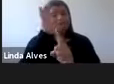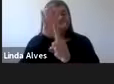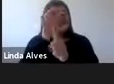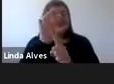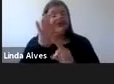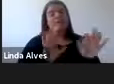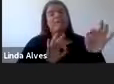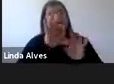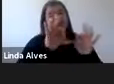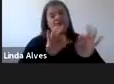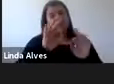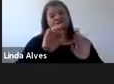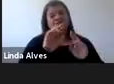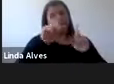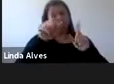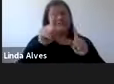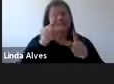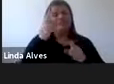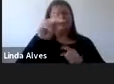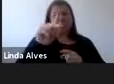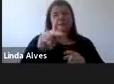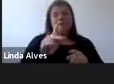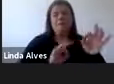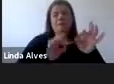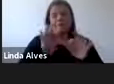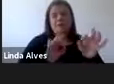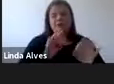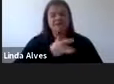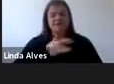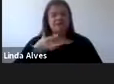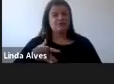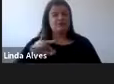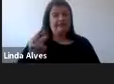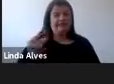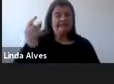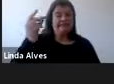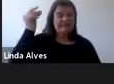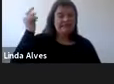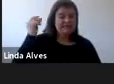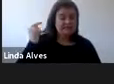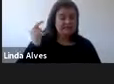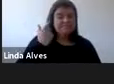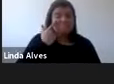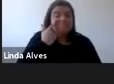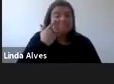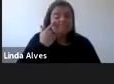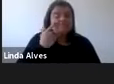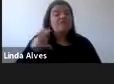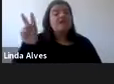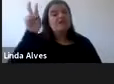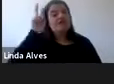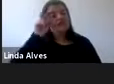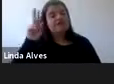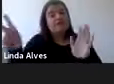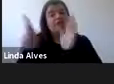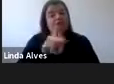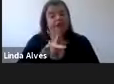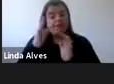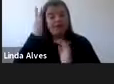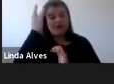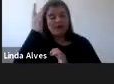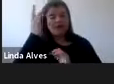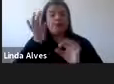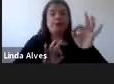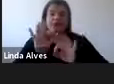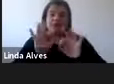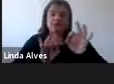plano diferenciado, um plano de saúde antigo, e a Volks também quer reestruturar esse plano. Então, na quinta-feira, os dados serão sobre essa questão do plano.